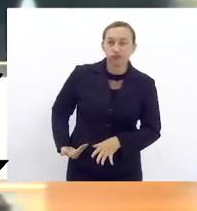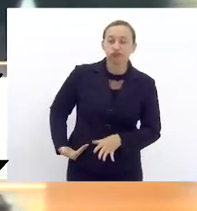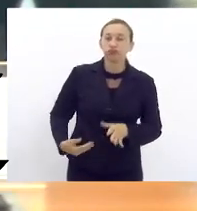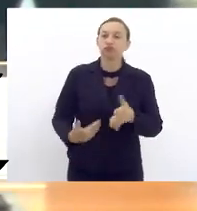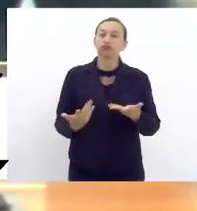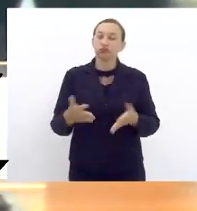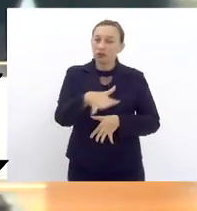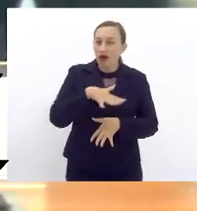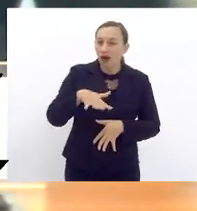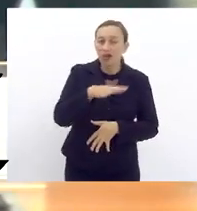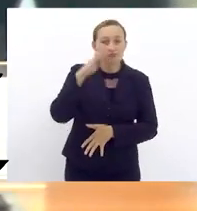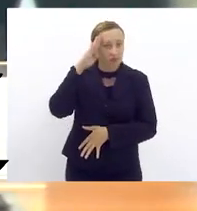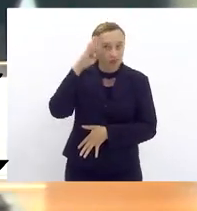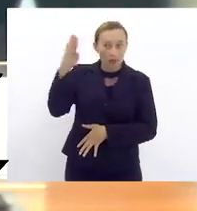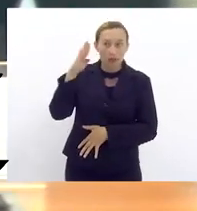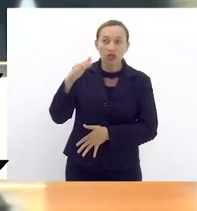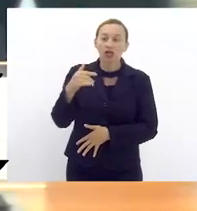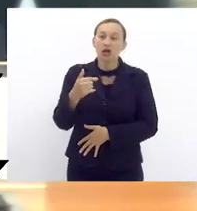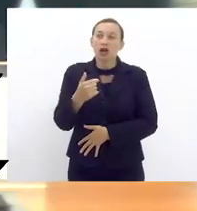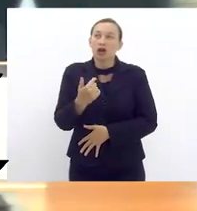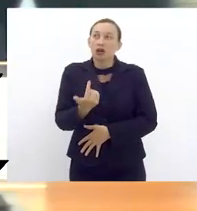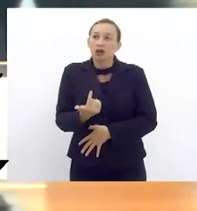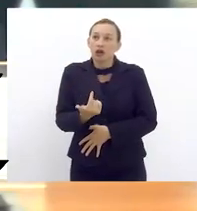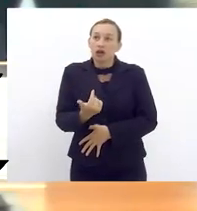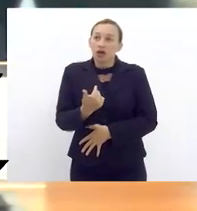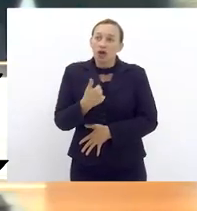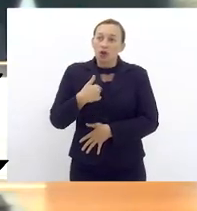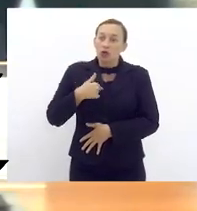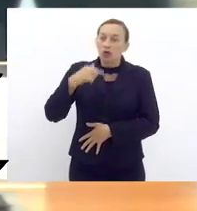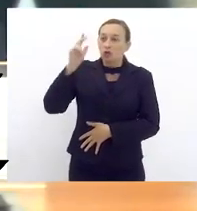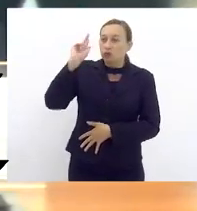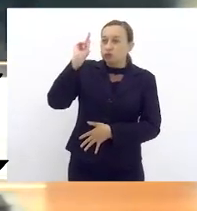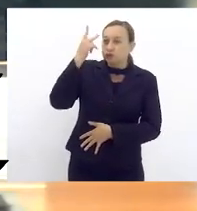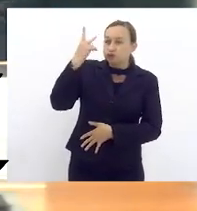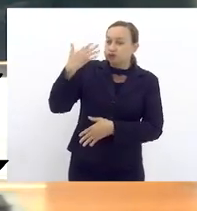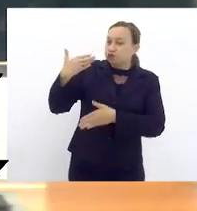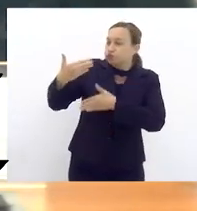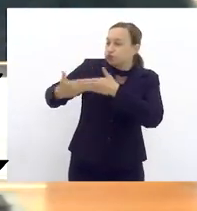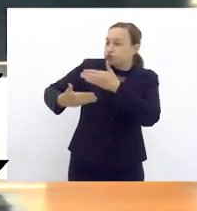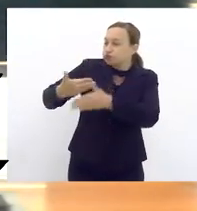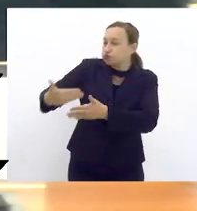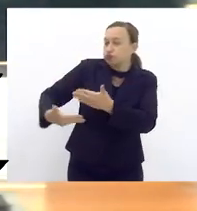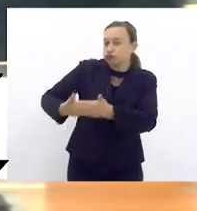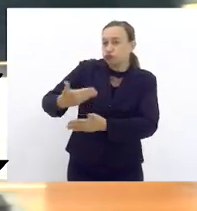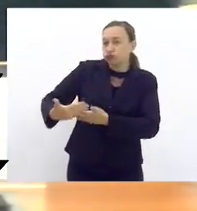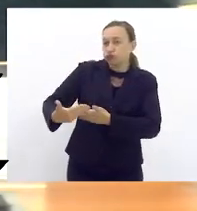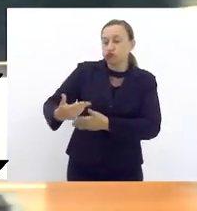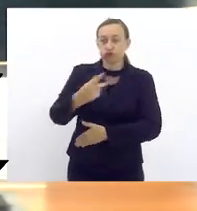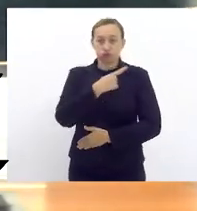área eu como é esse histórico e pastor evangélico Graças a Deus